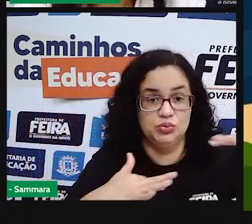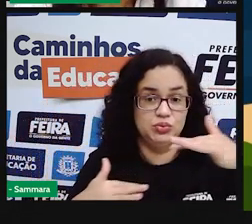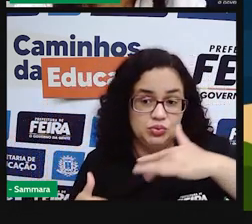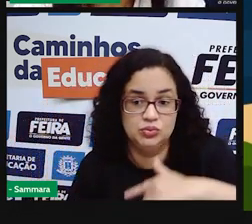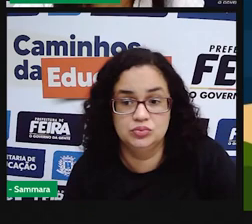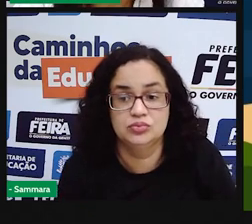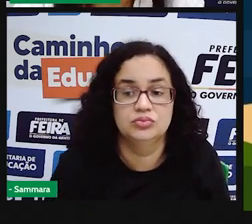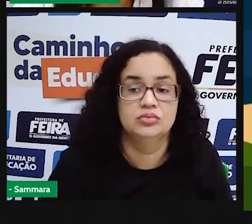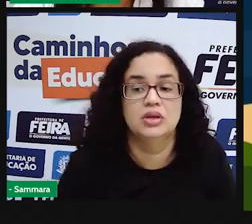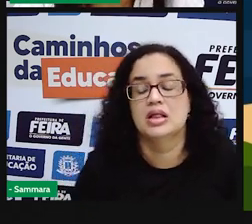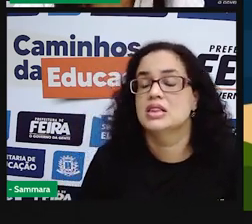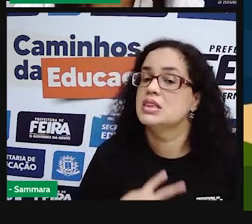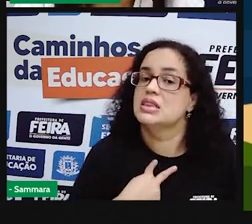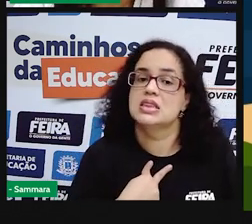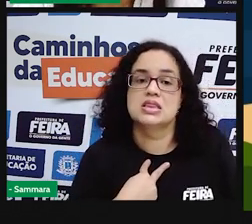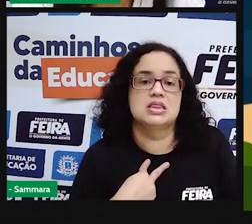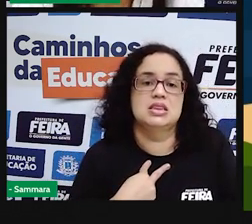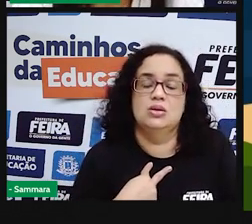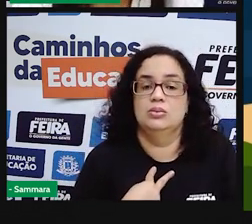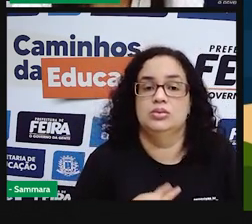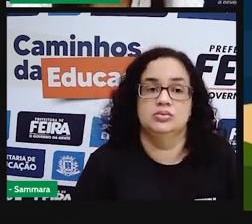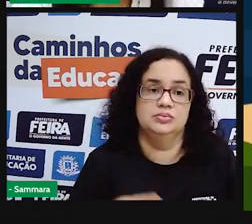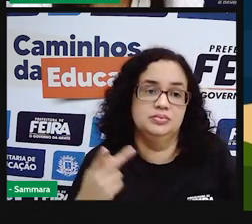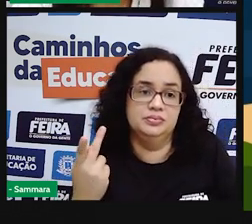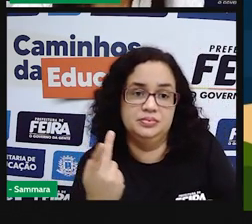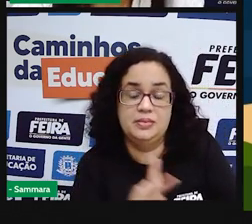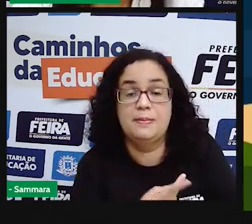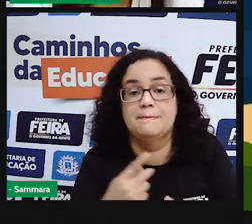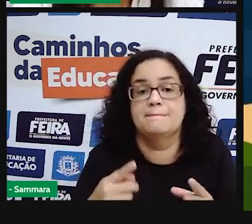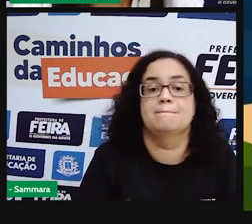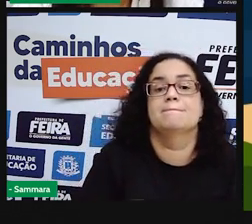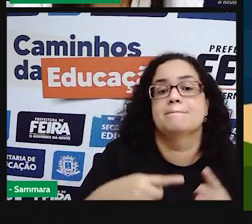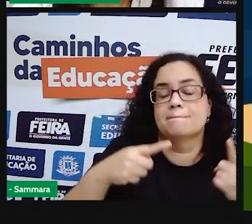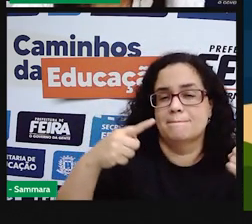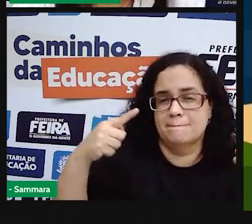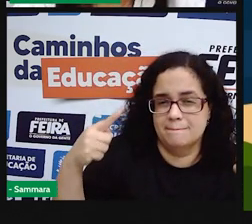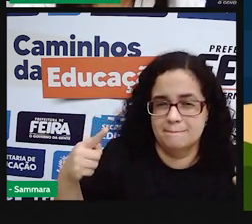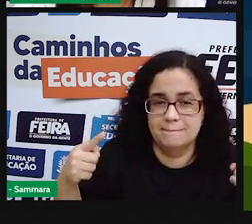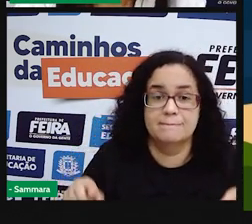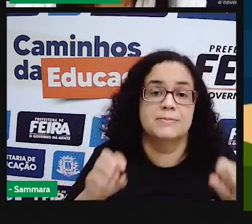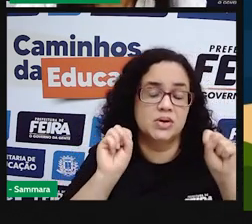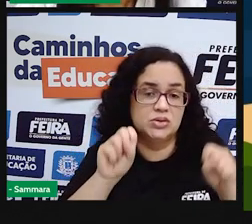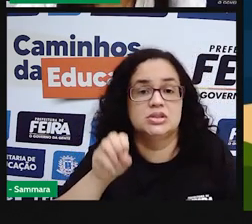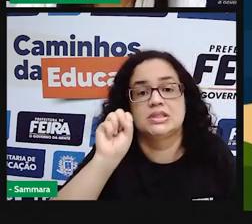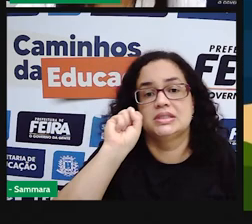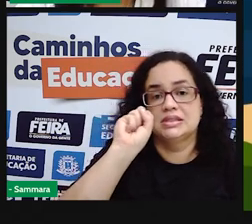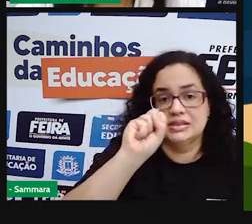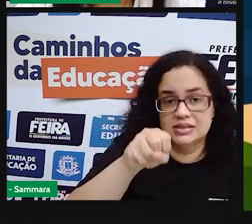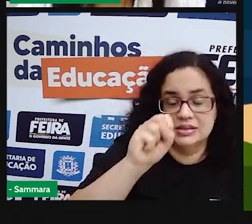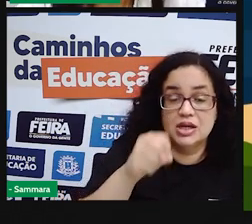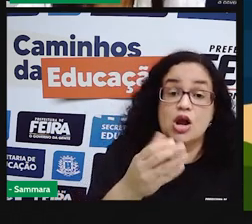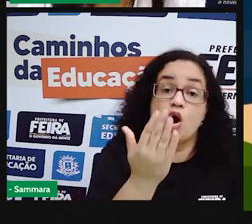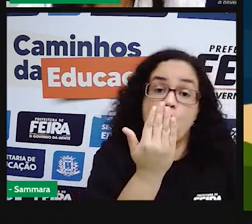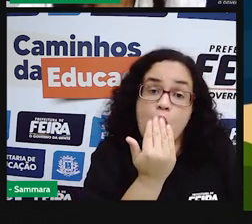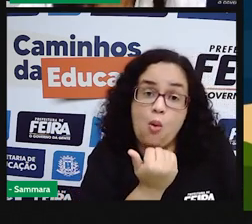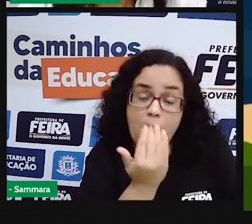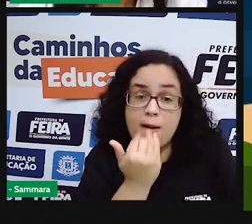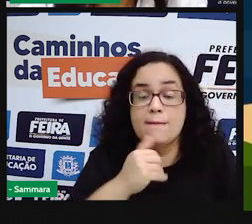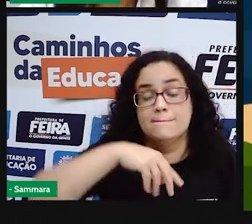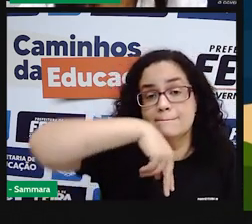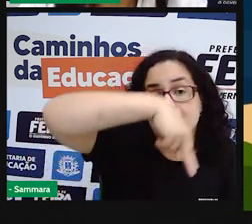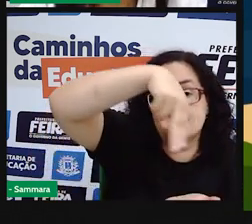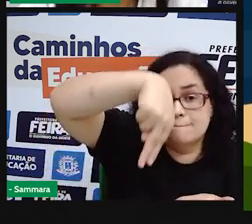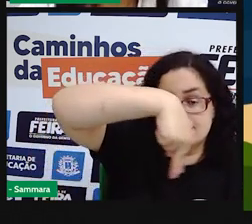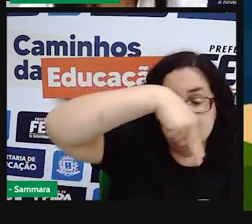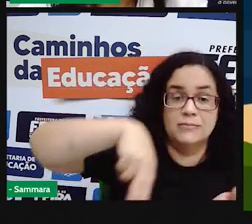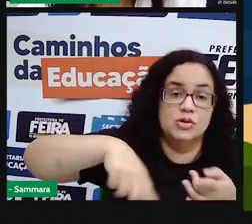não podem acontecer. Mas aí as pessoas podem sim ter as comidas típicas, ter a dança, ter a